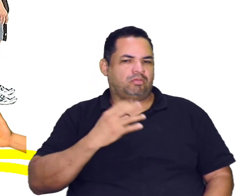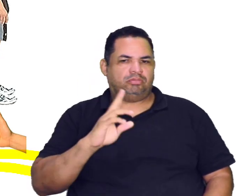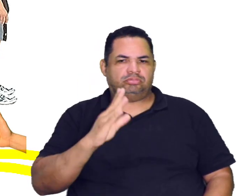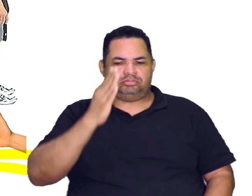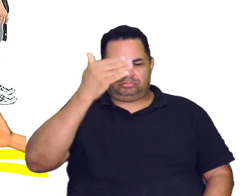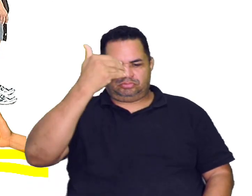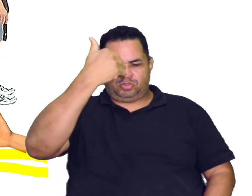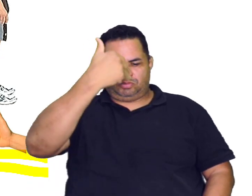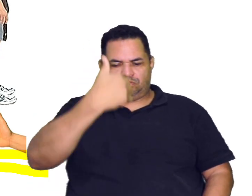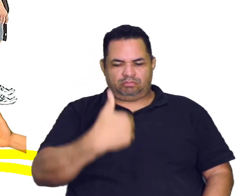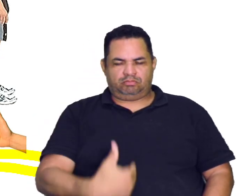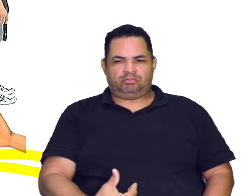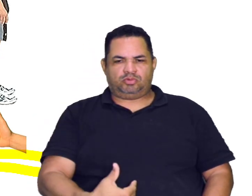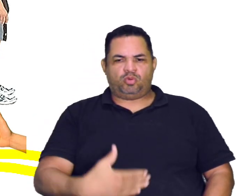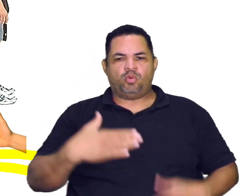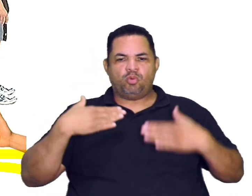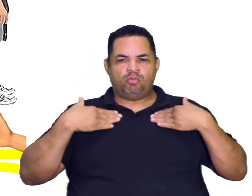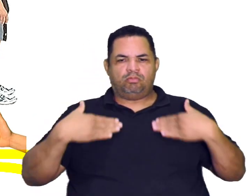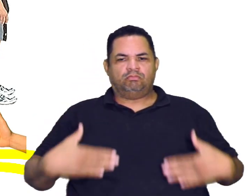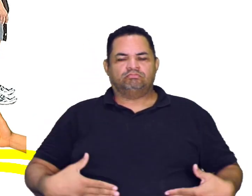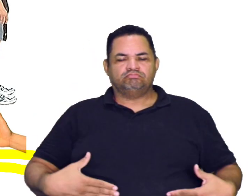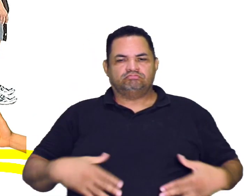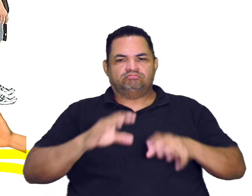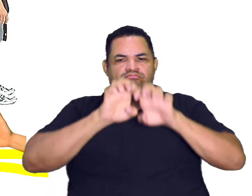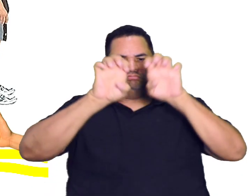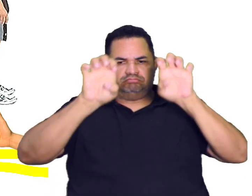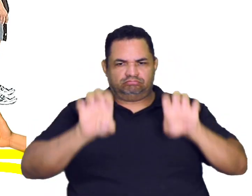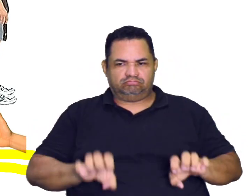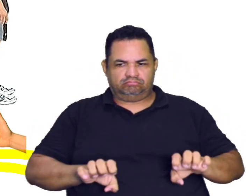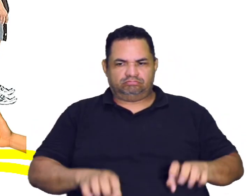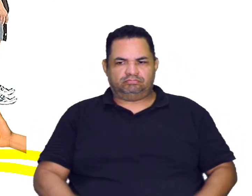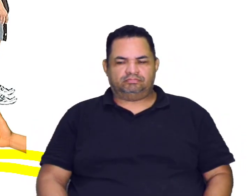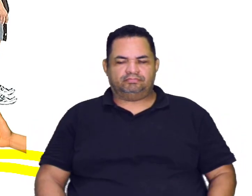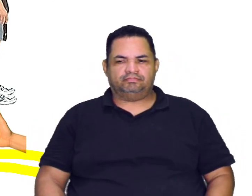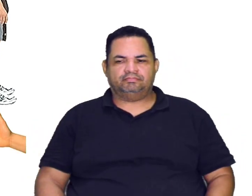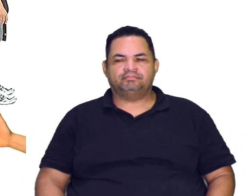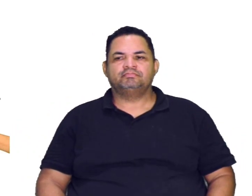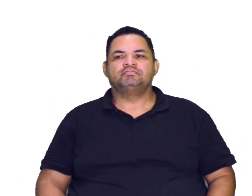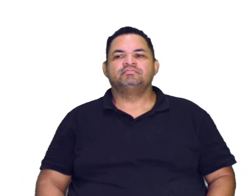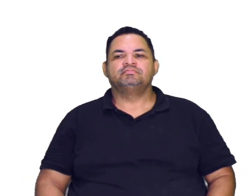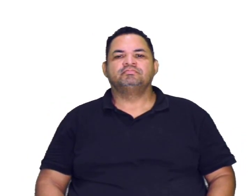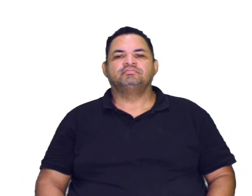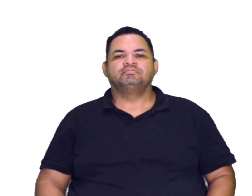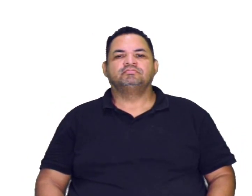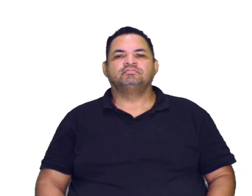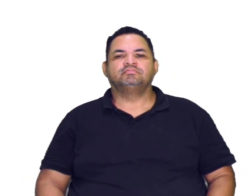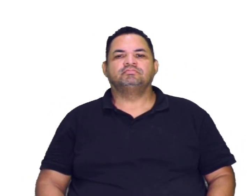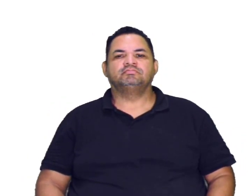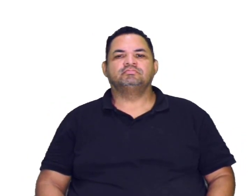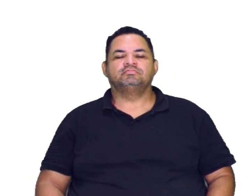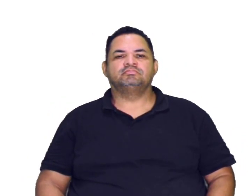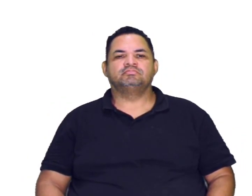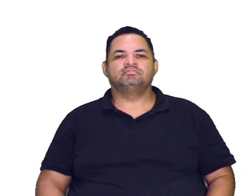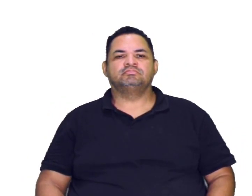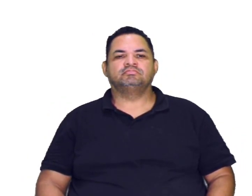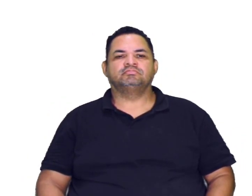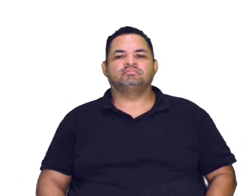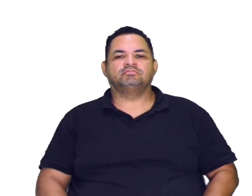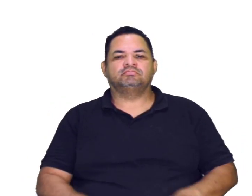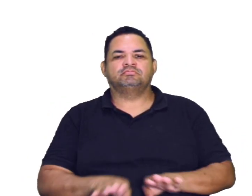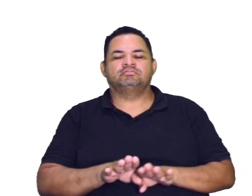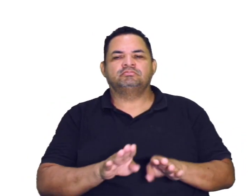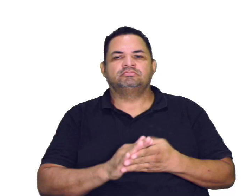disso. Tô falando de estrutura corporal. Tudo bem? Maravilha, então. Sigamos aqui